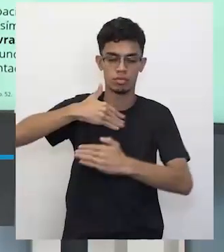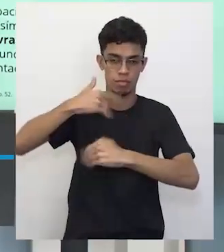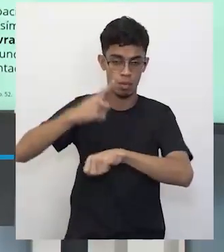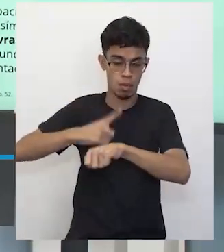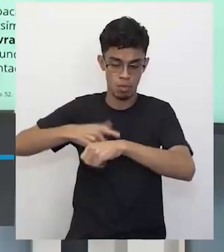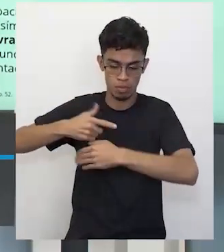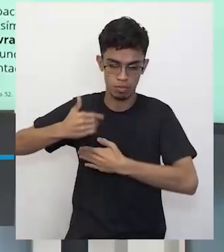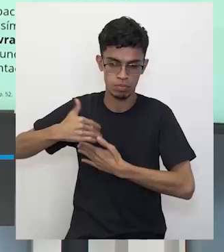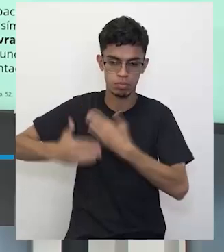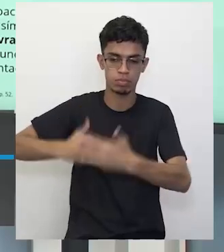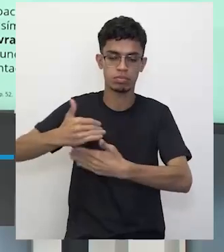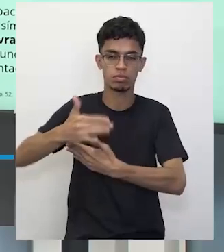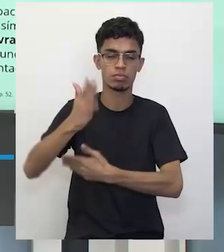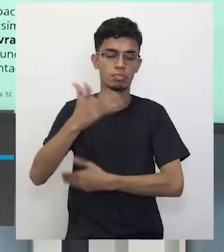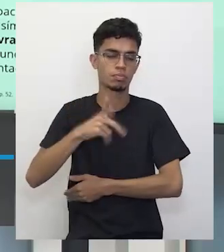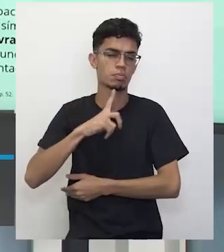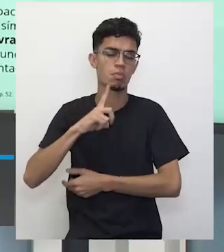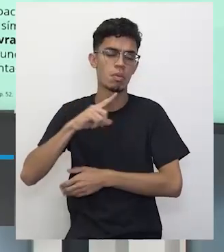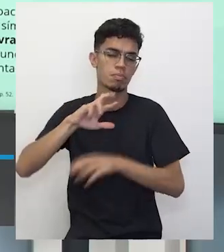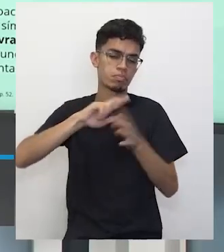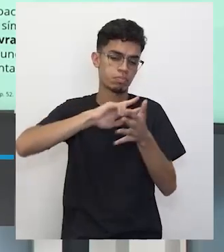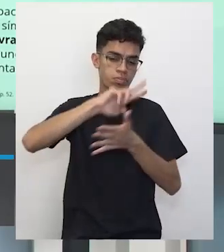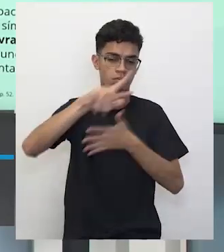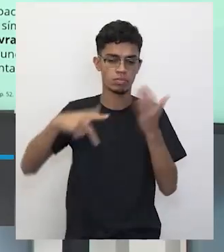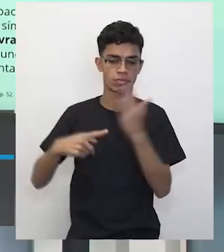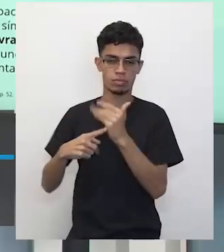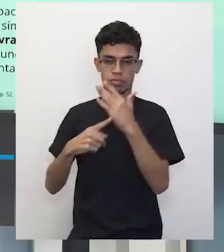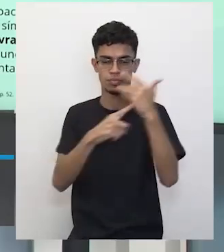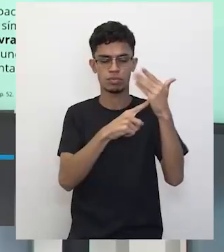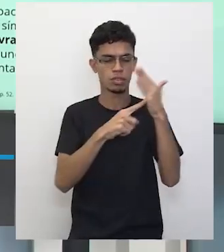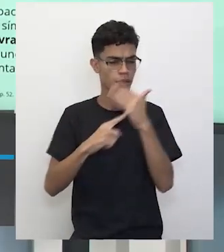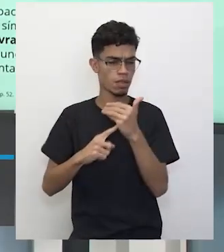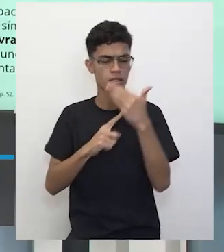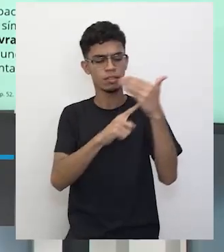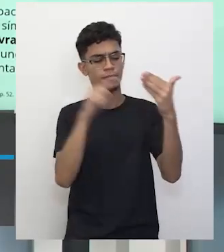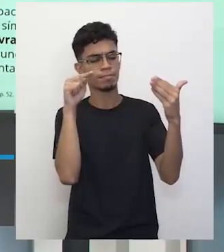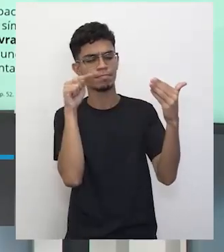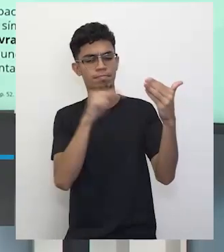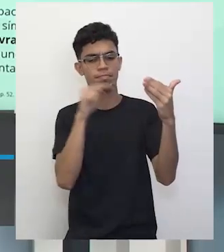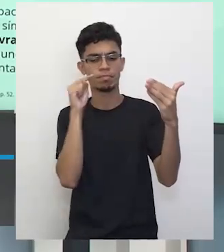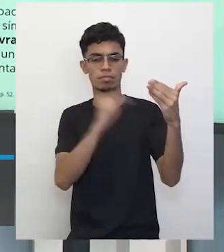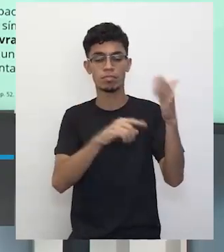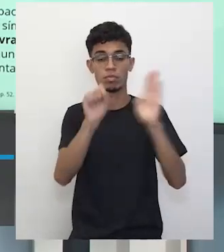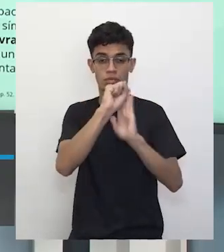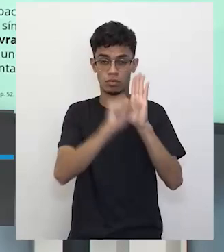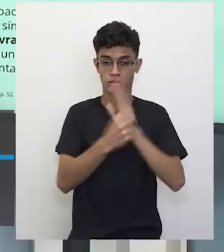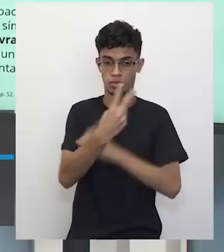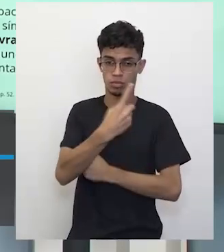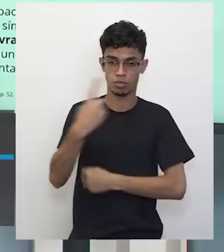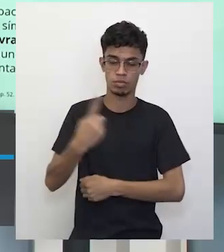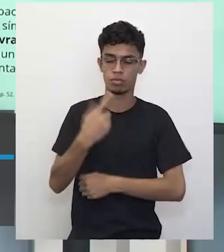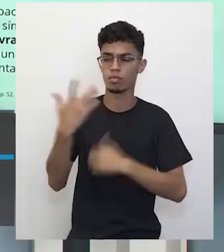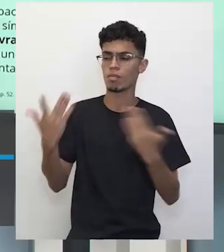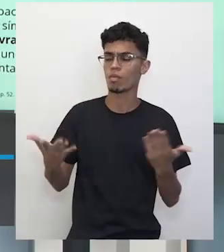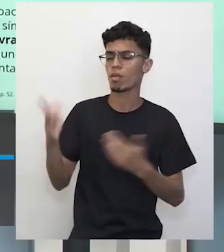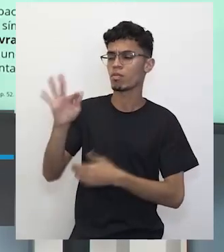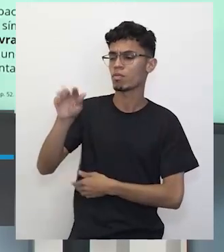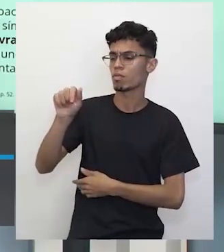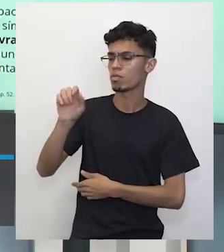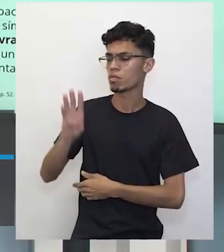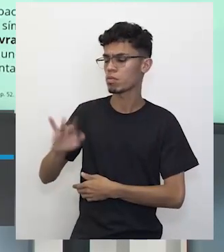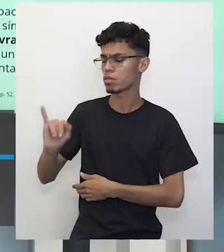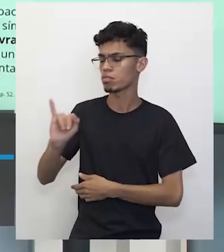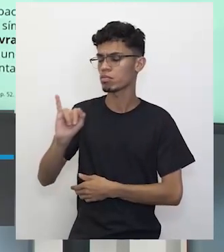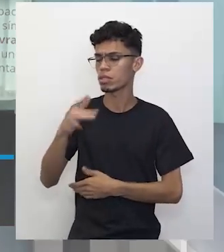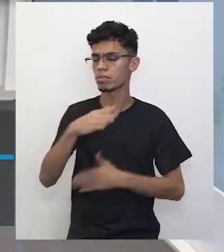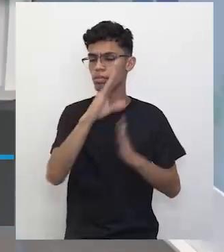temos aí diversas tecnologias para isso. E falando em tecnologia, estamos falando do século XXI, Fabi, qual é um dos símbolos